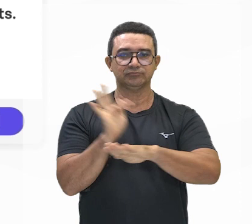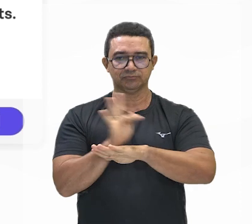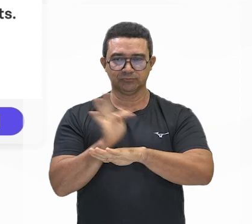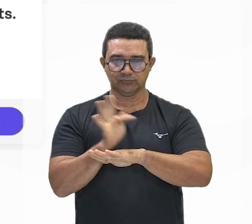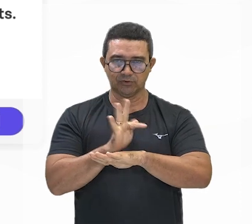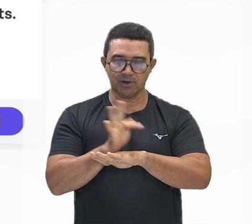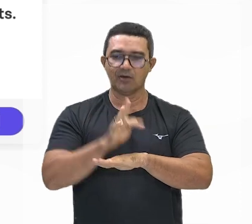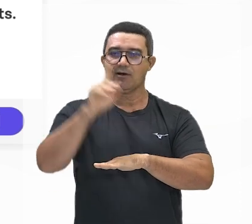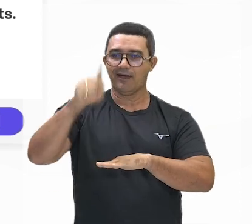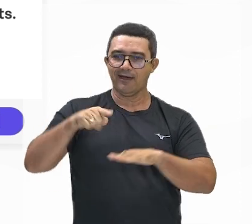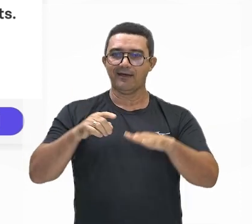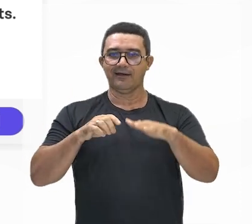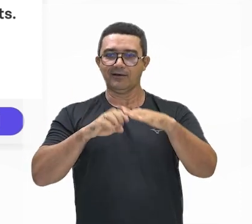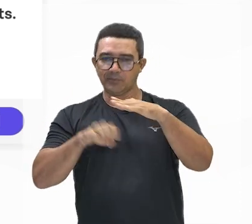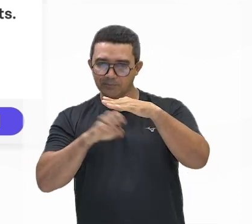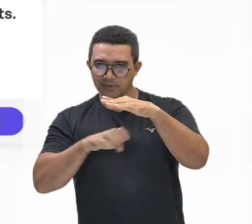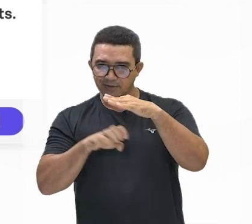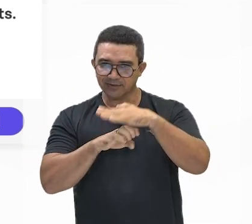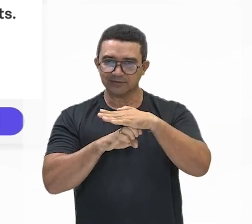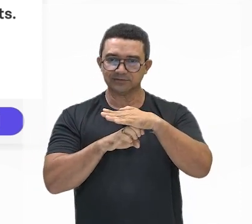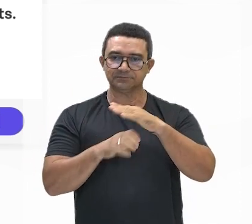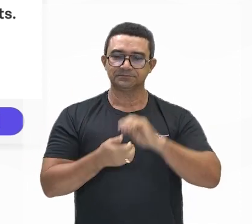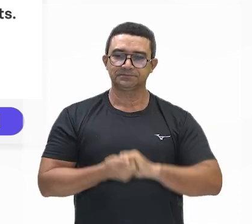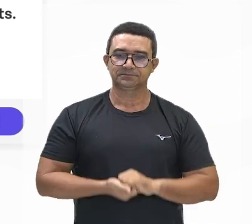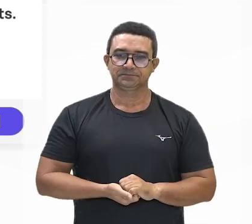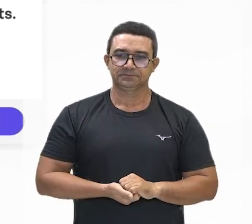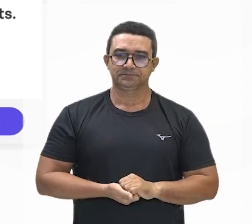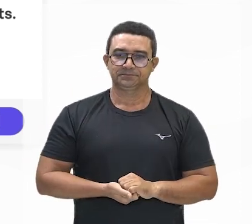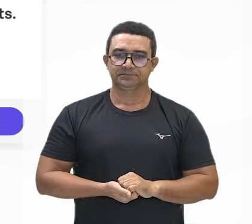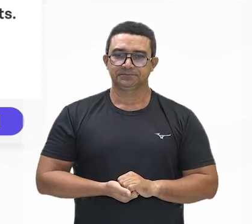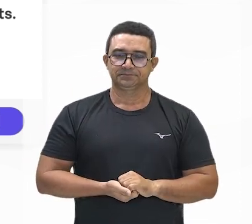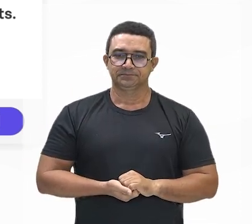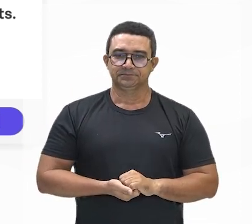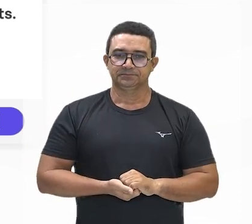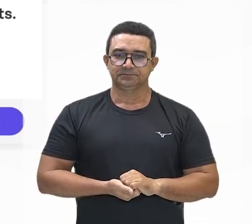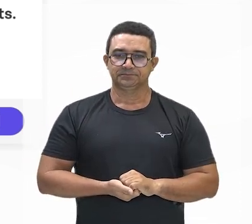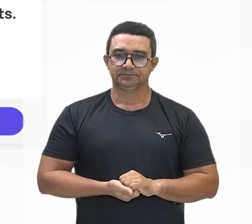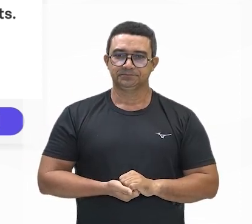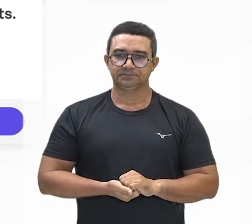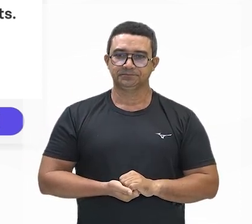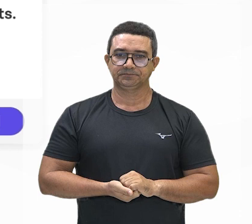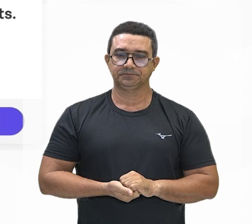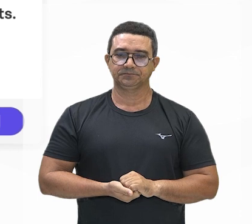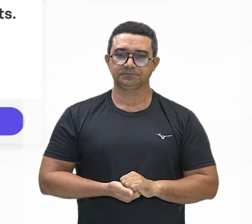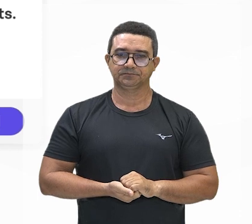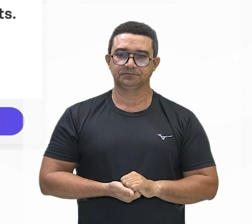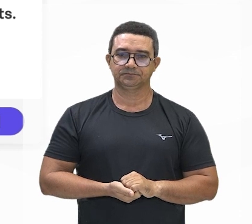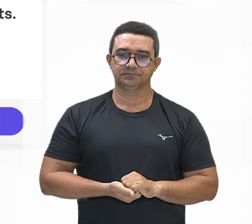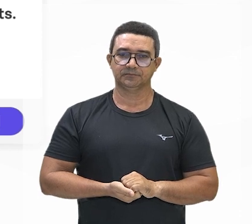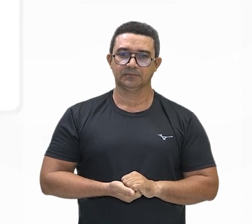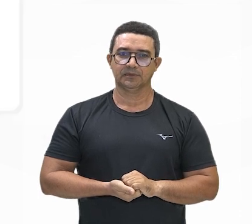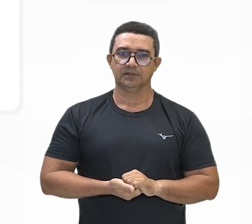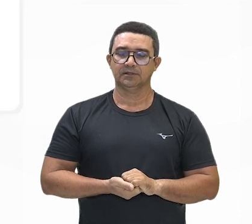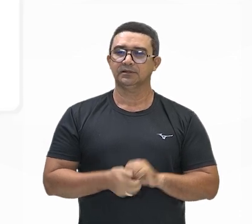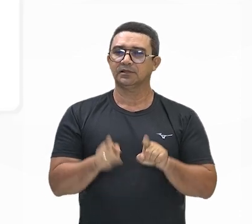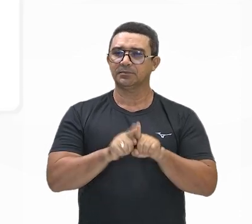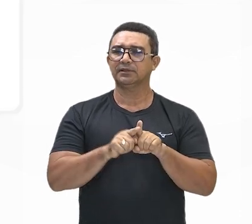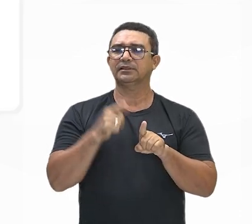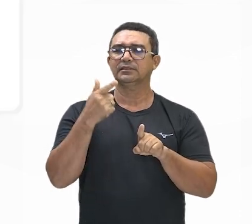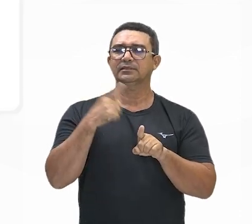empresa, e é isso que nós conseguimos analisar aqui. Mas nós temos outros exemplos